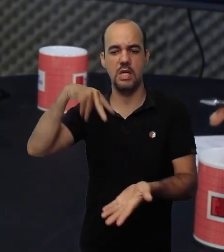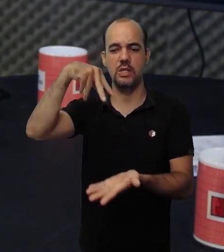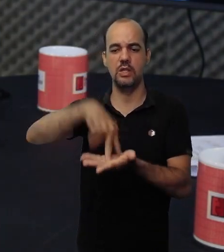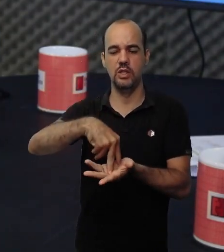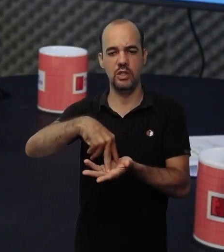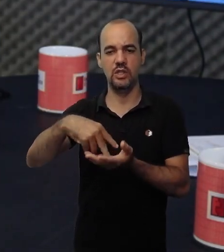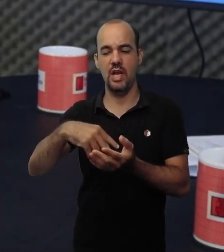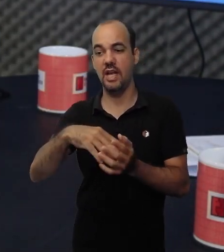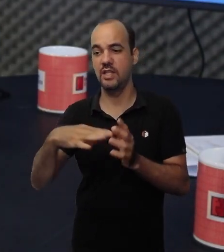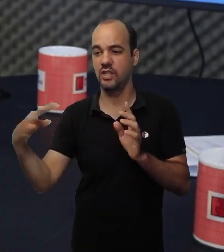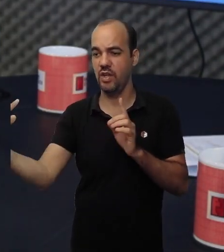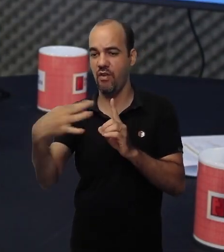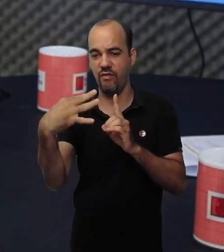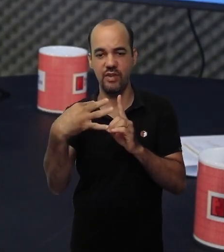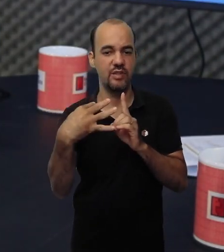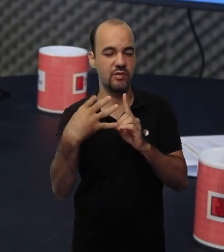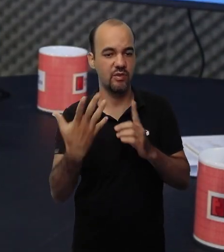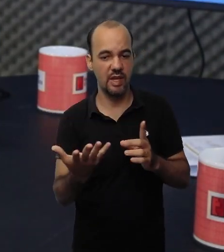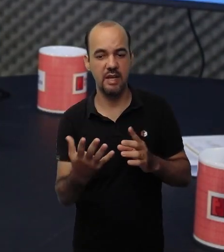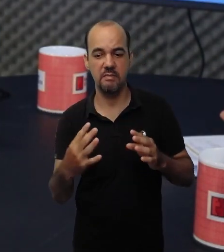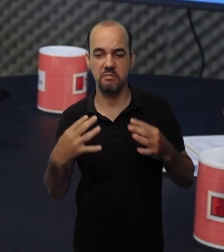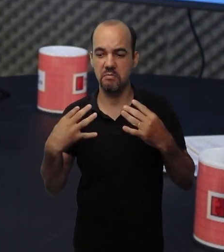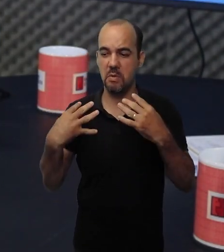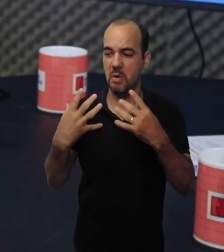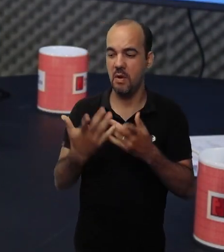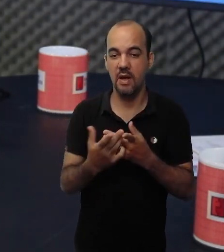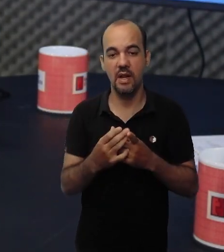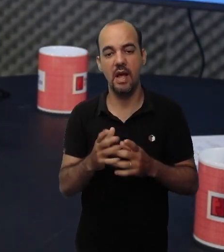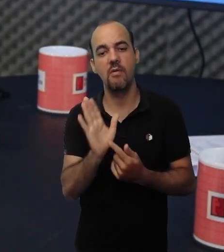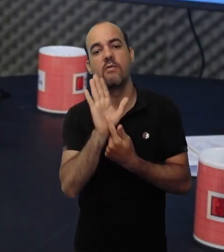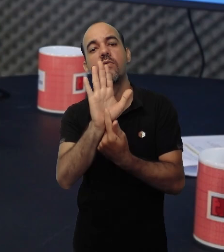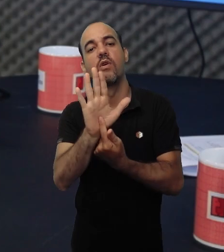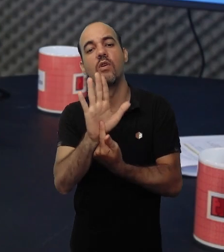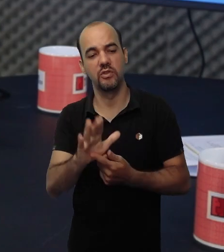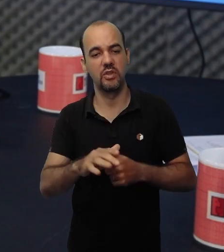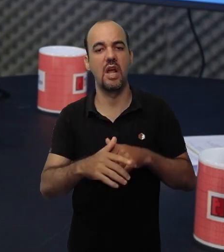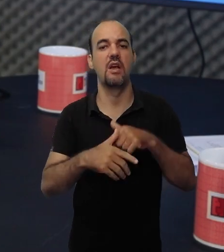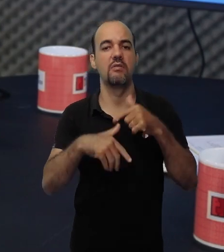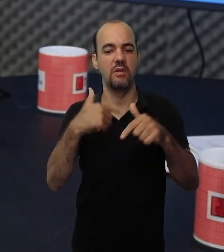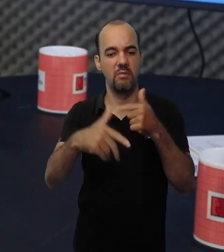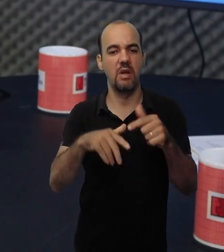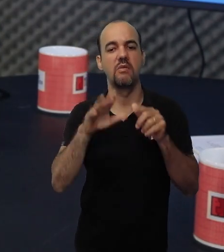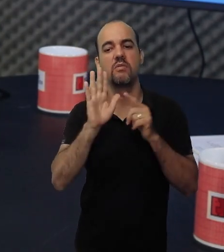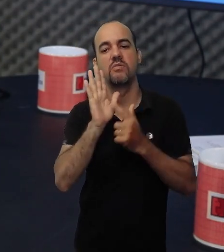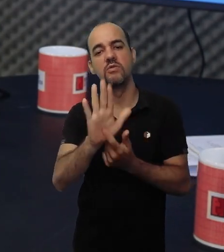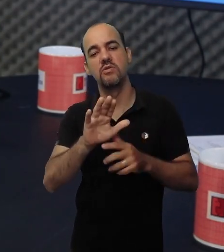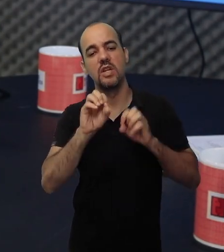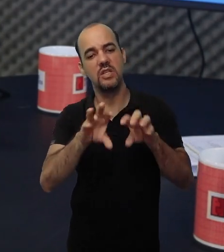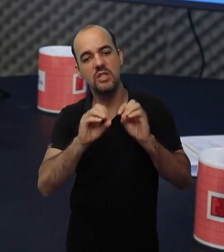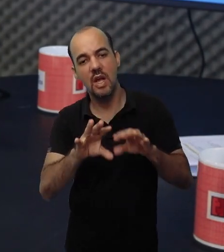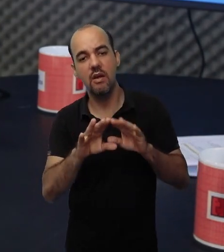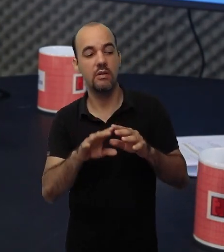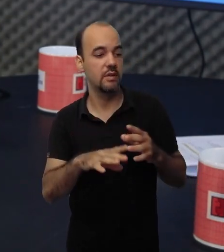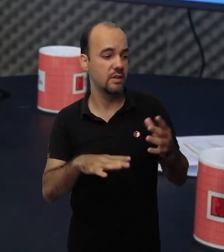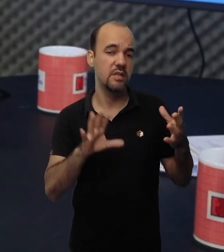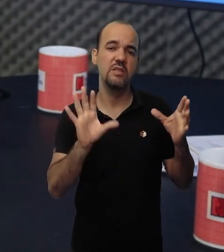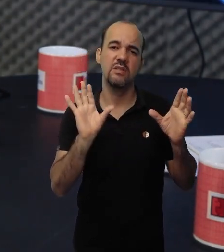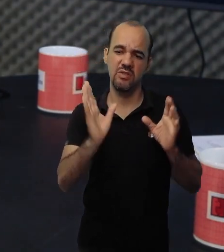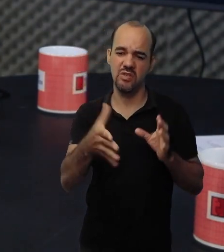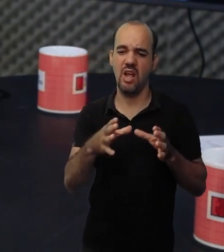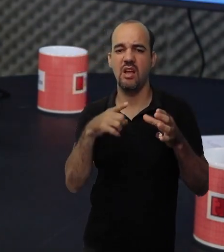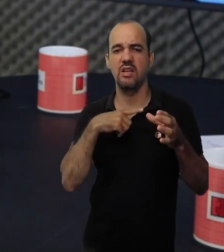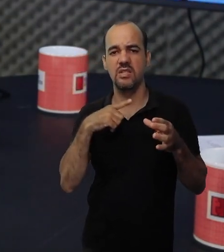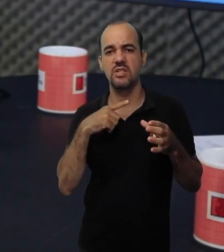o que faz. E a gente tem ótimos resultados, não só em números, mas em ótimos resultados de experiências, né? A gente tem muitas